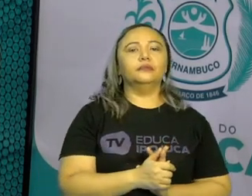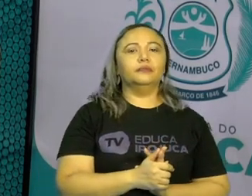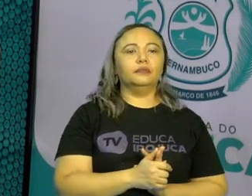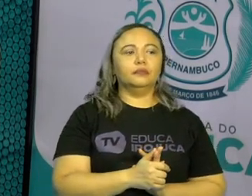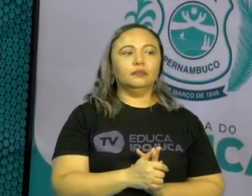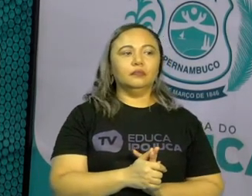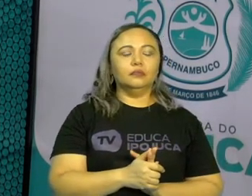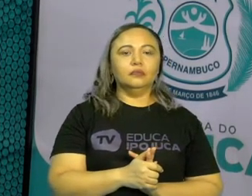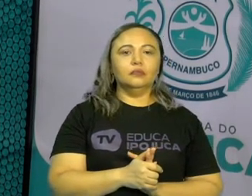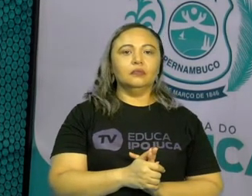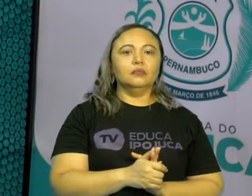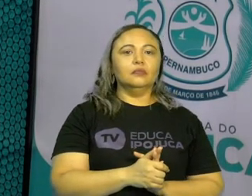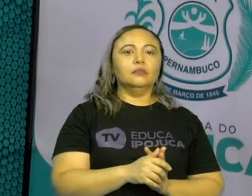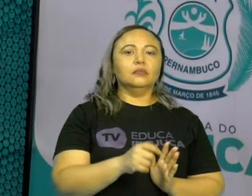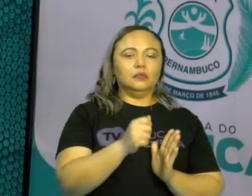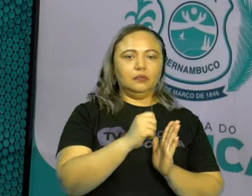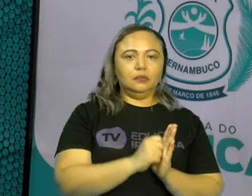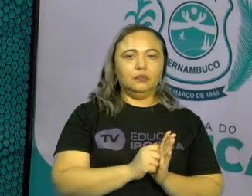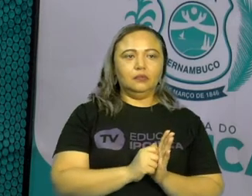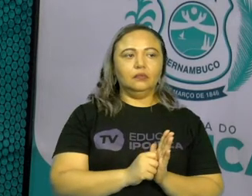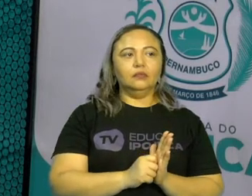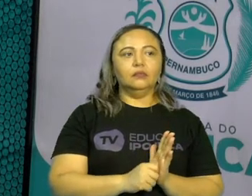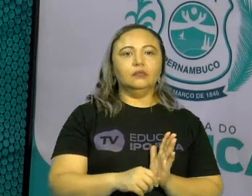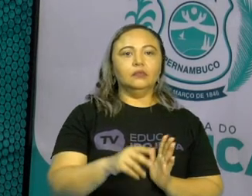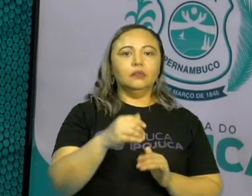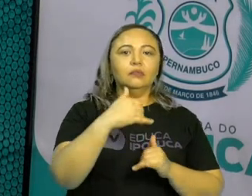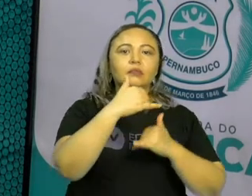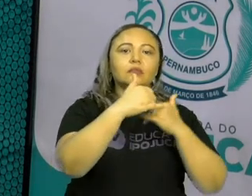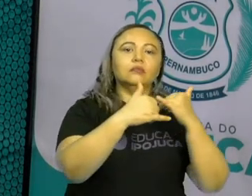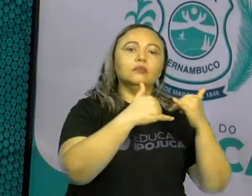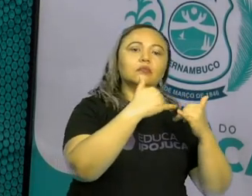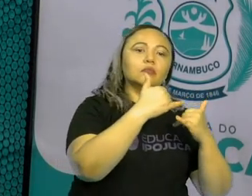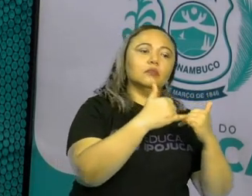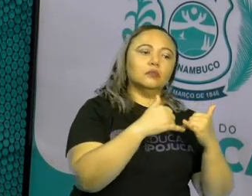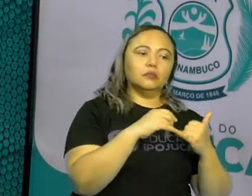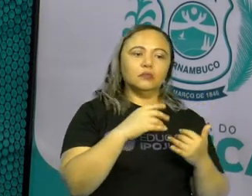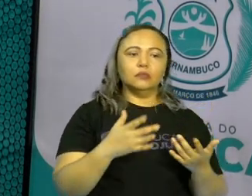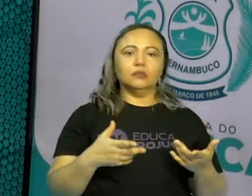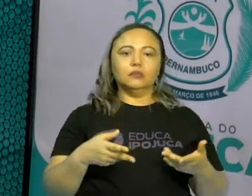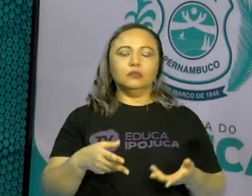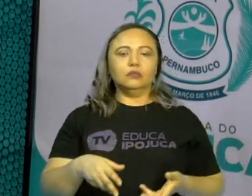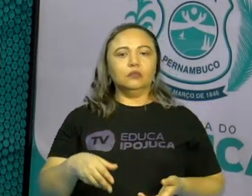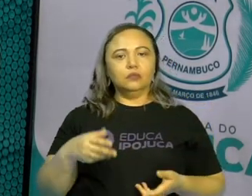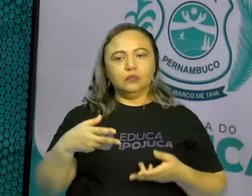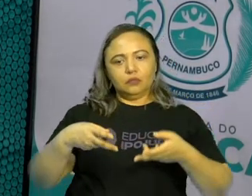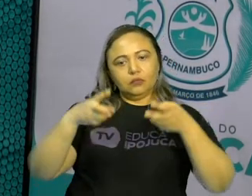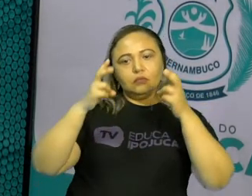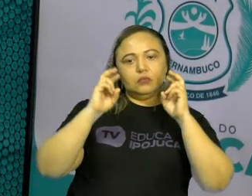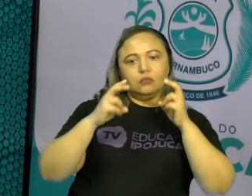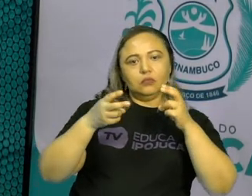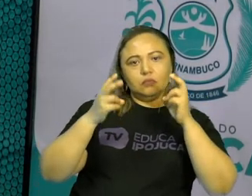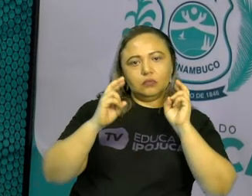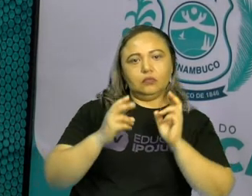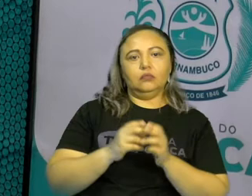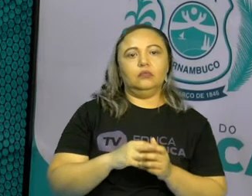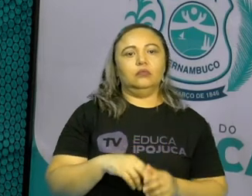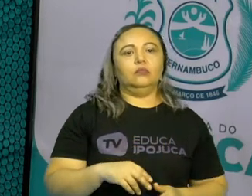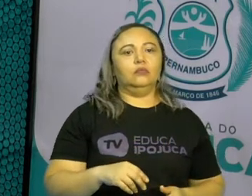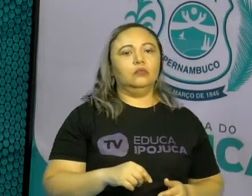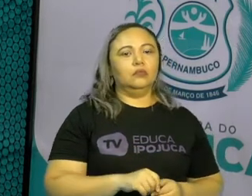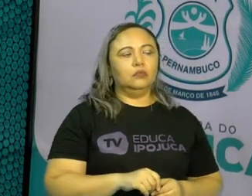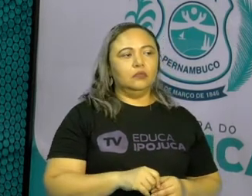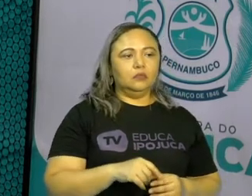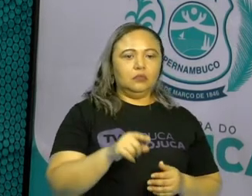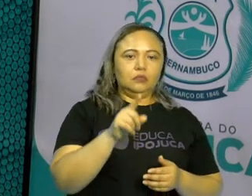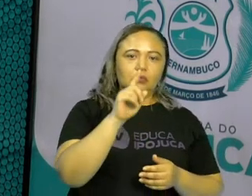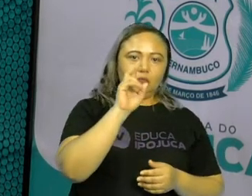E vão registrar quais são as brincadeiras que vocês podem observar através da análise